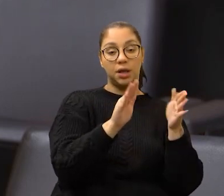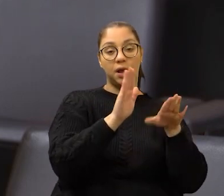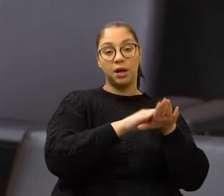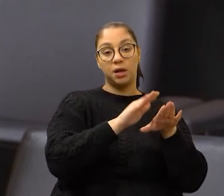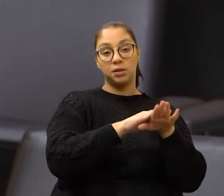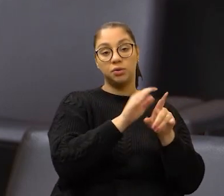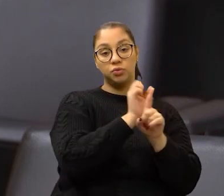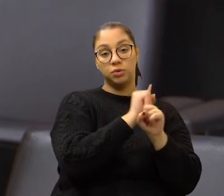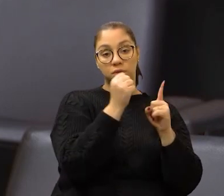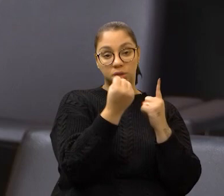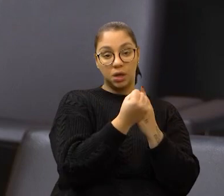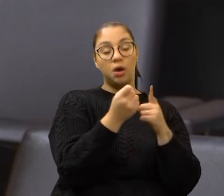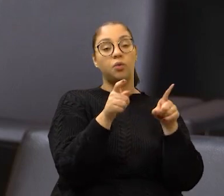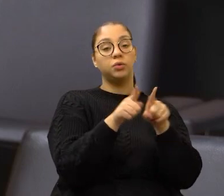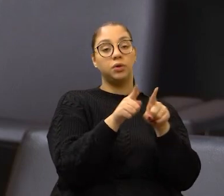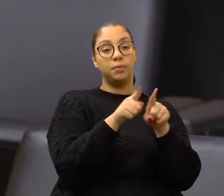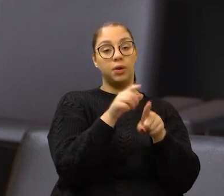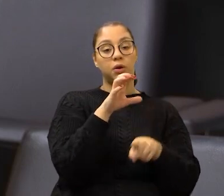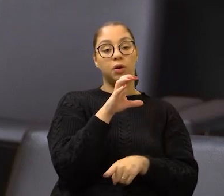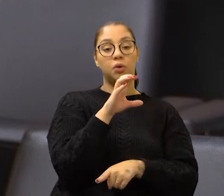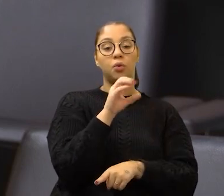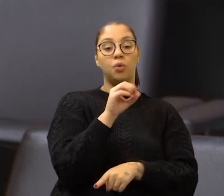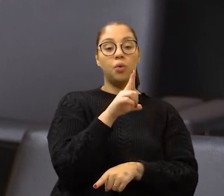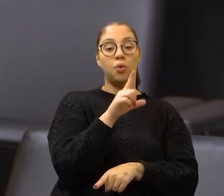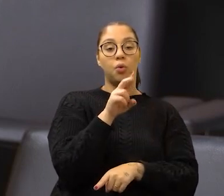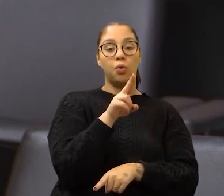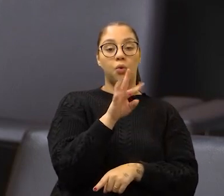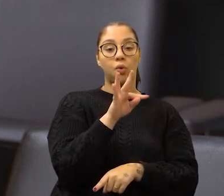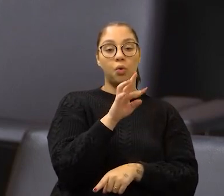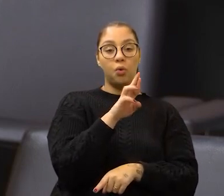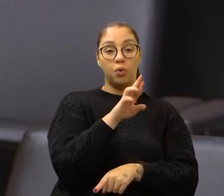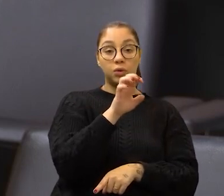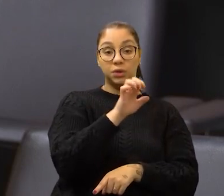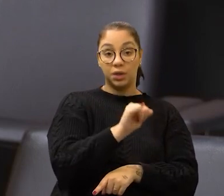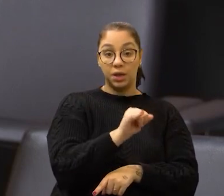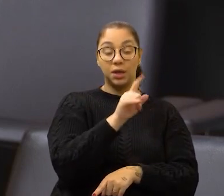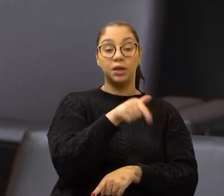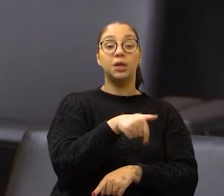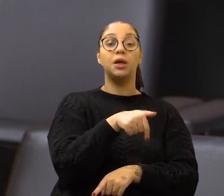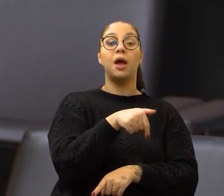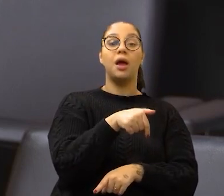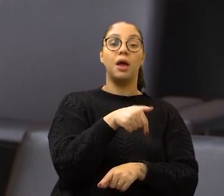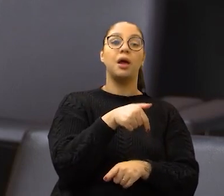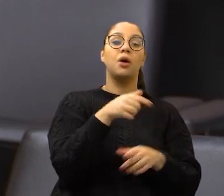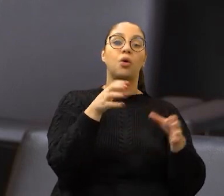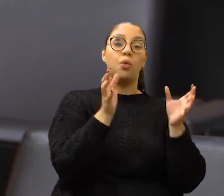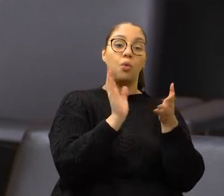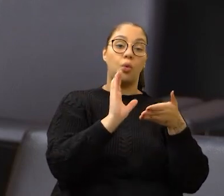Ação Social, eu convidei o CONUTRE, né, o Conselho de Nutrição aqui da cidade de Campinas, com